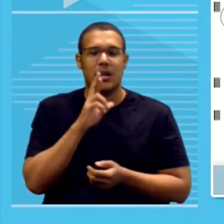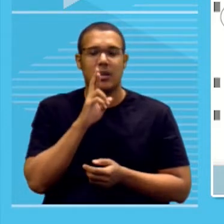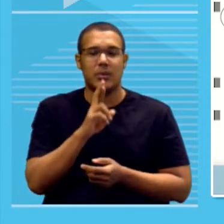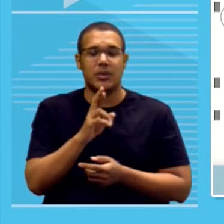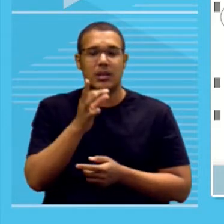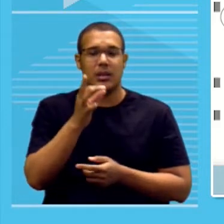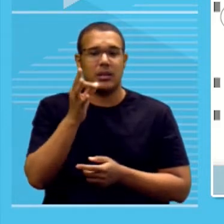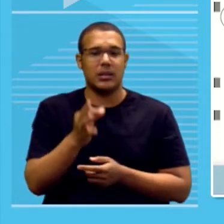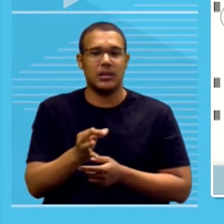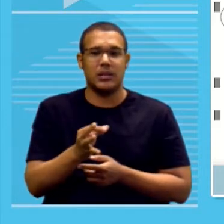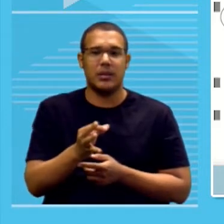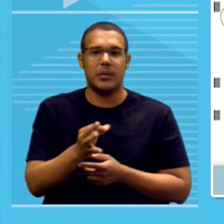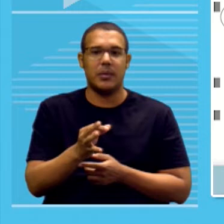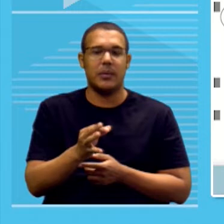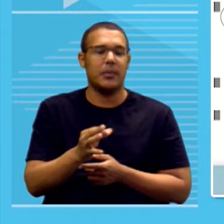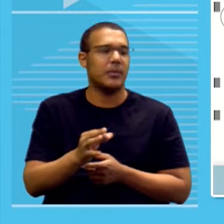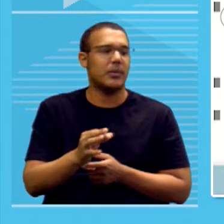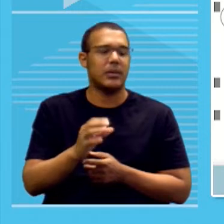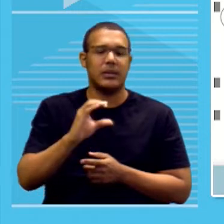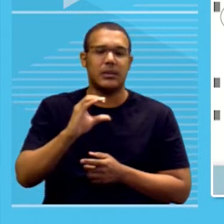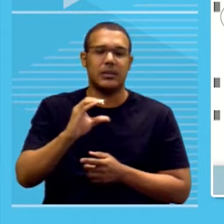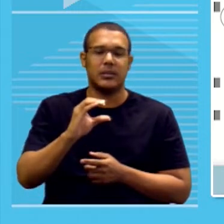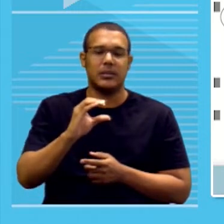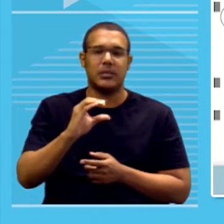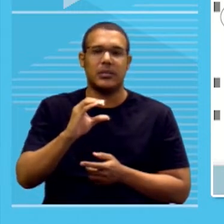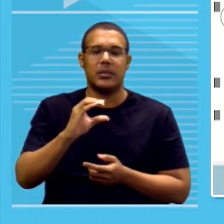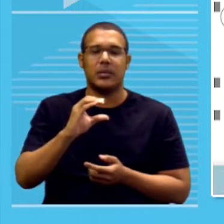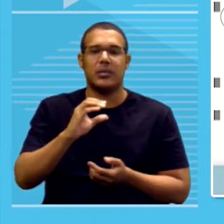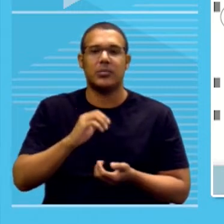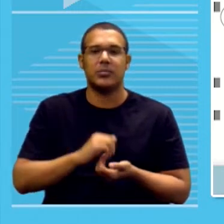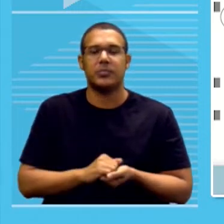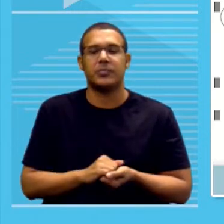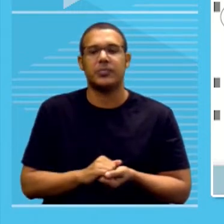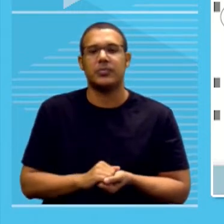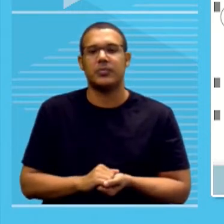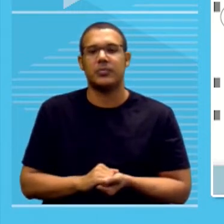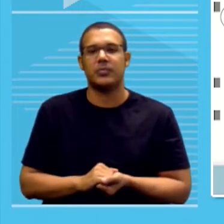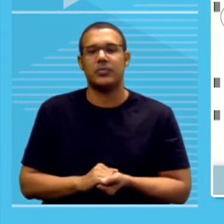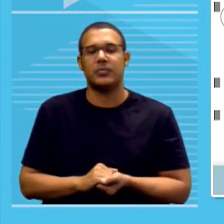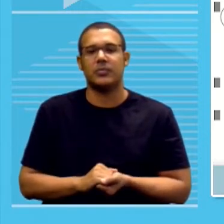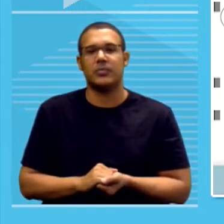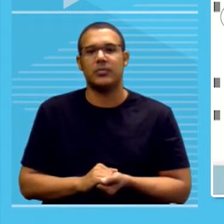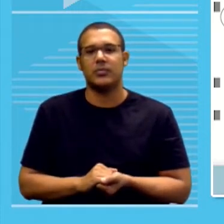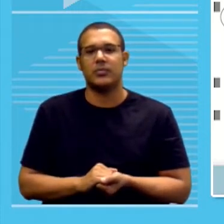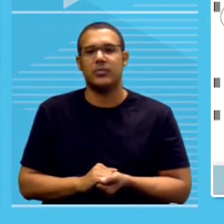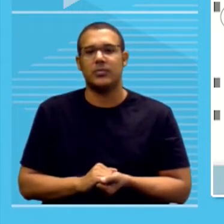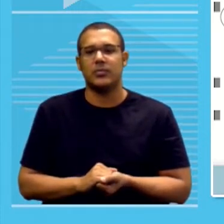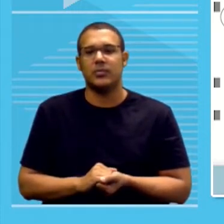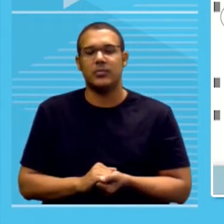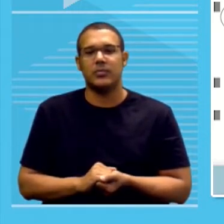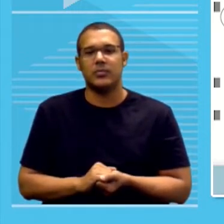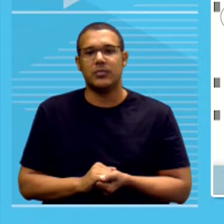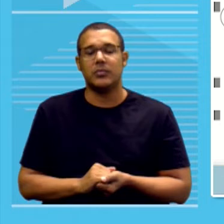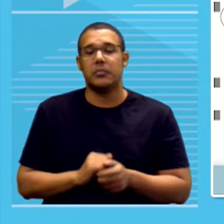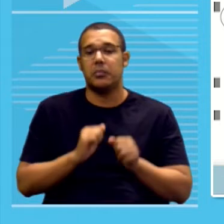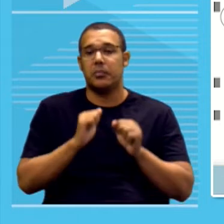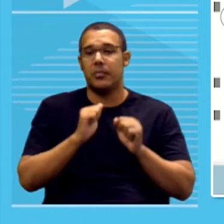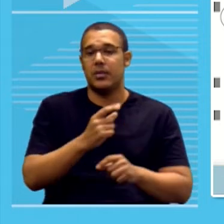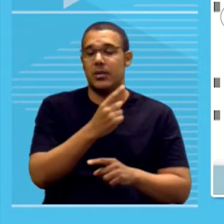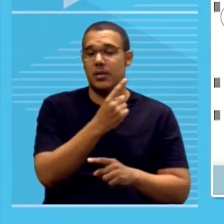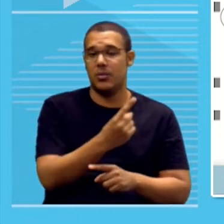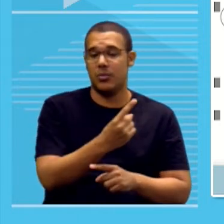alternativa correta letra C de canal educação o valor do meu k ele pode ser um